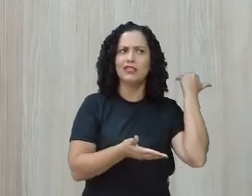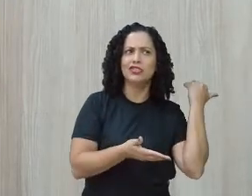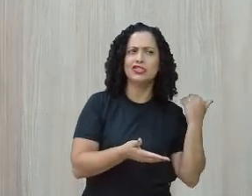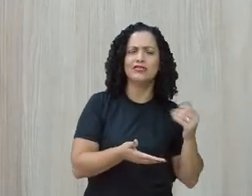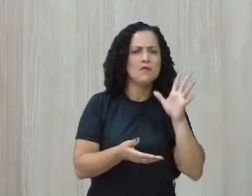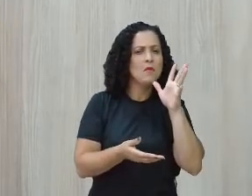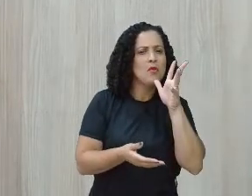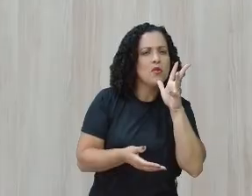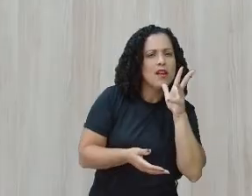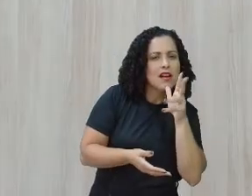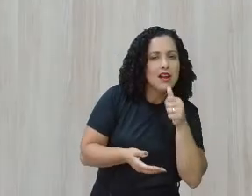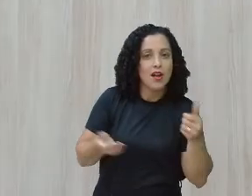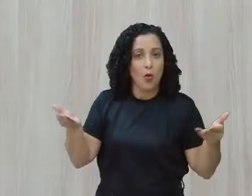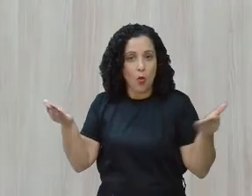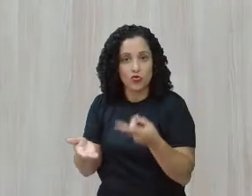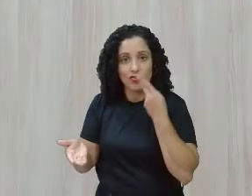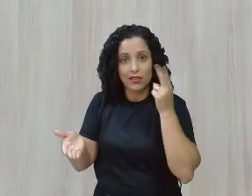hoje?